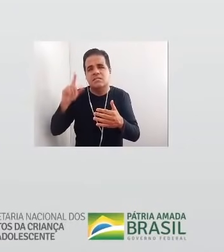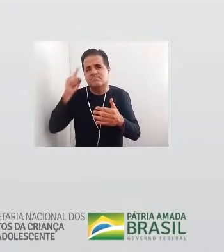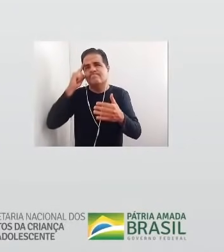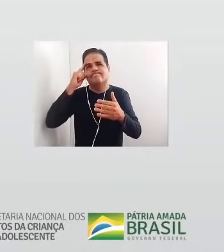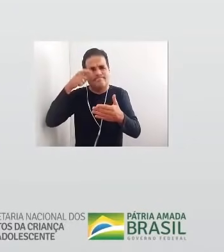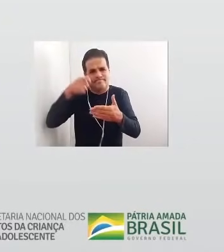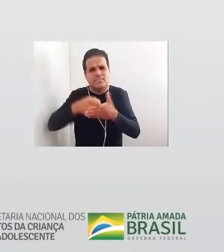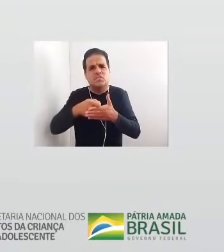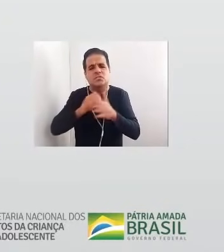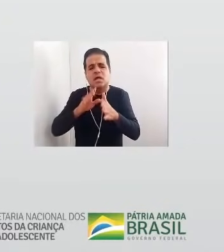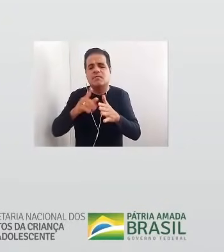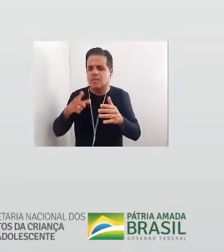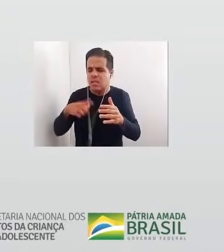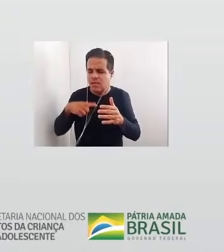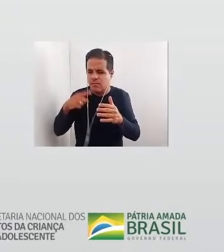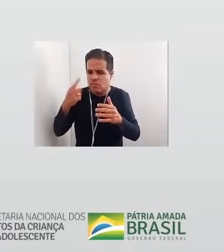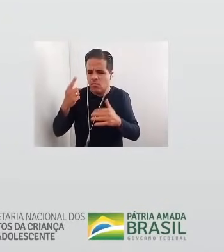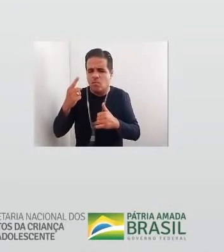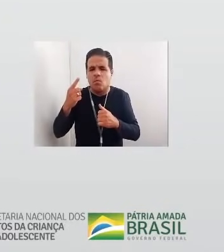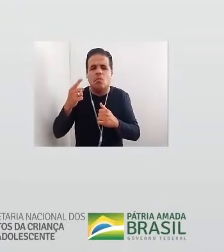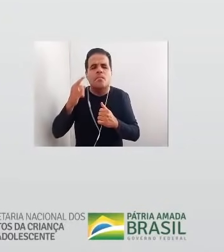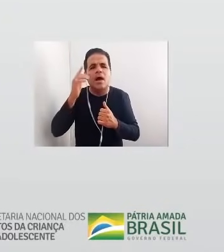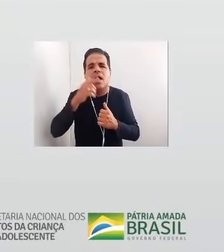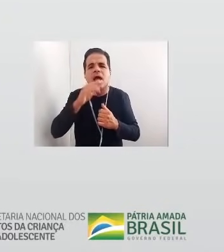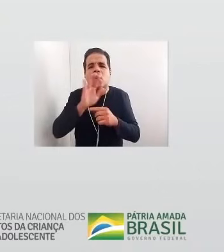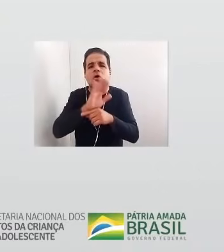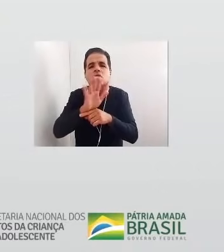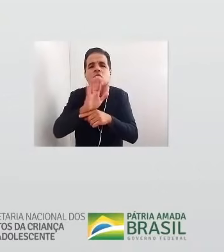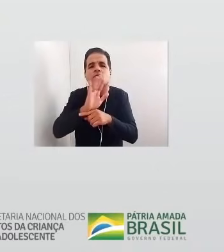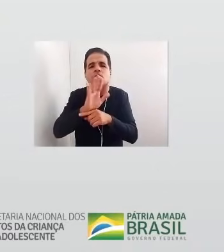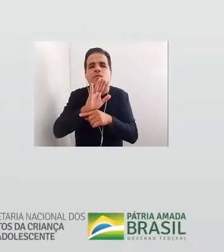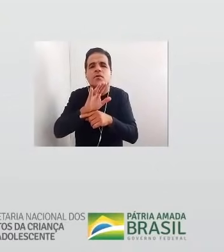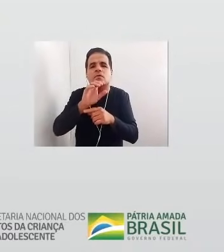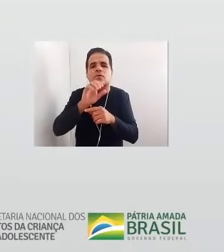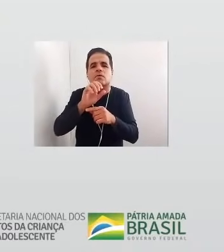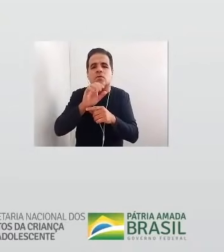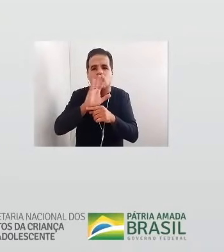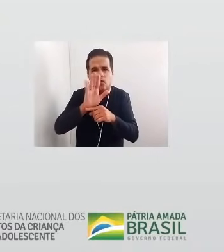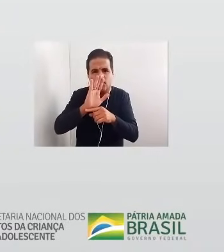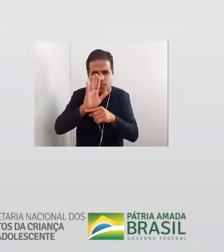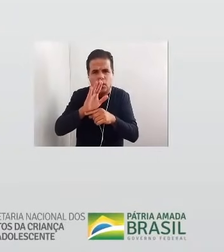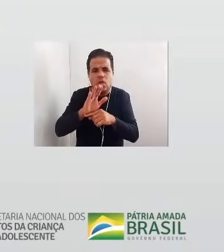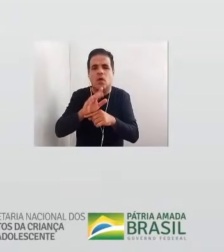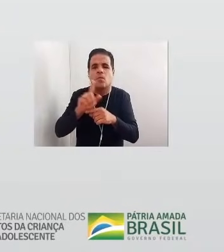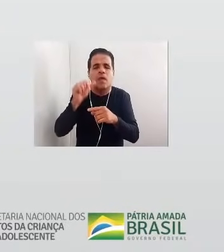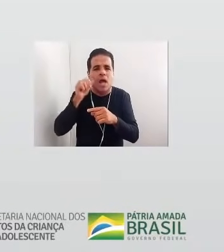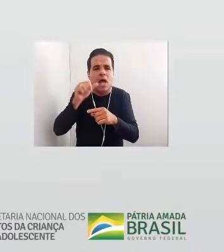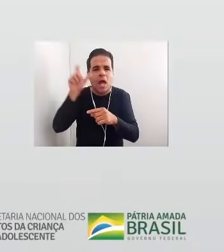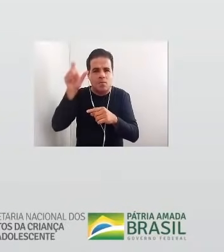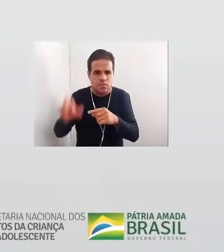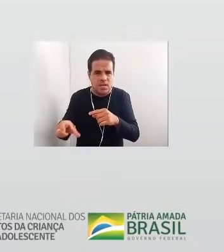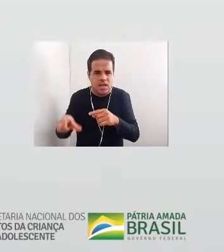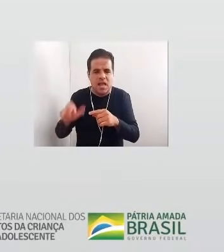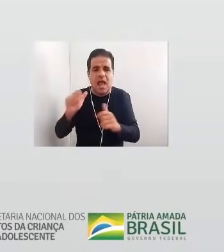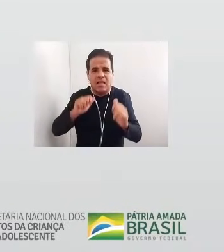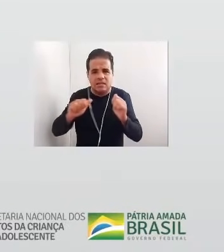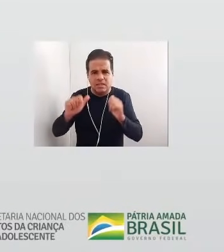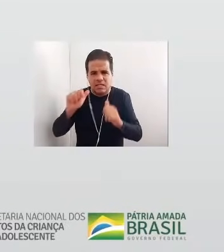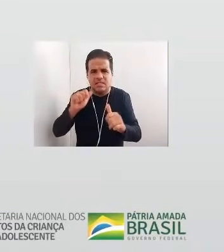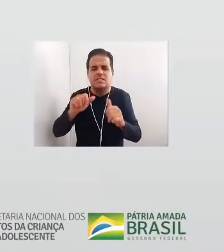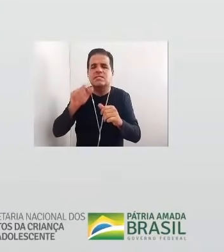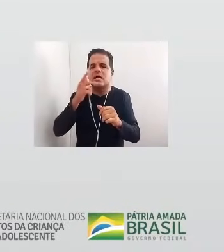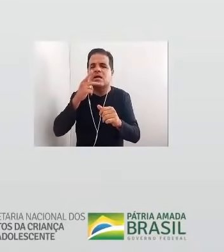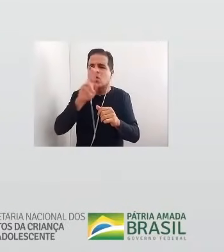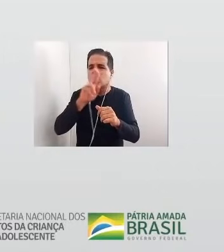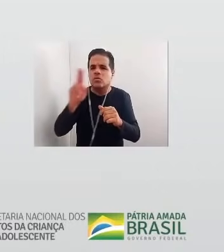parece ser bem sucedido, que é do filme Supergirl. A atriz desse filme, me parece que o